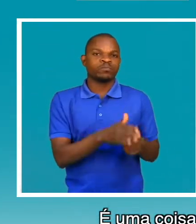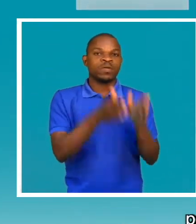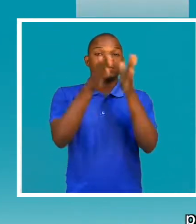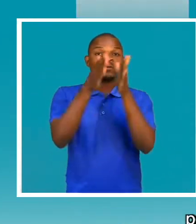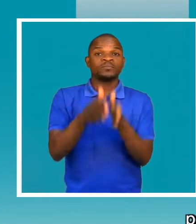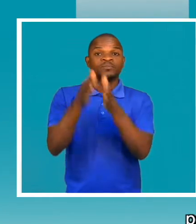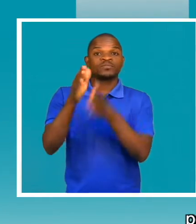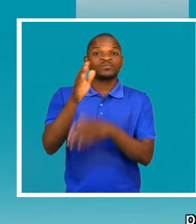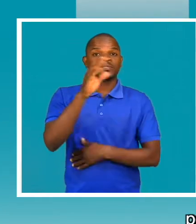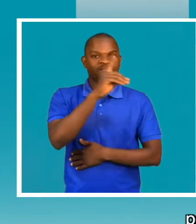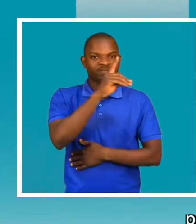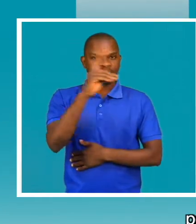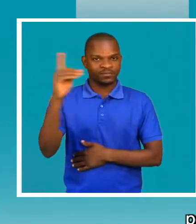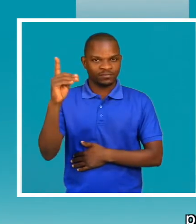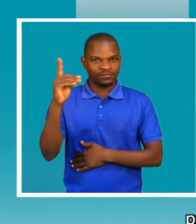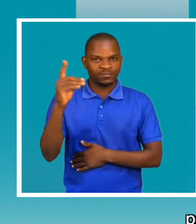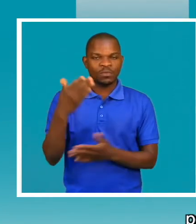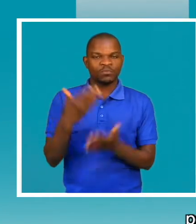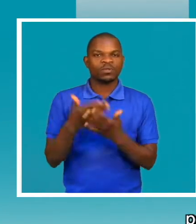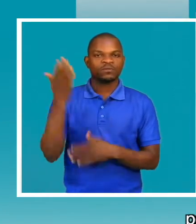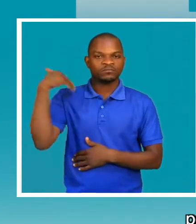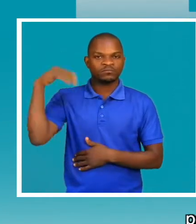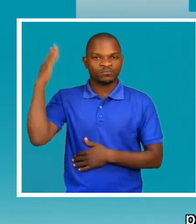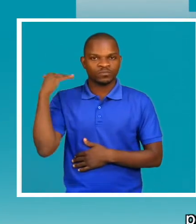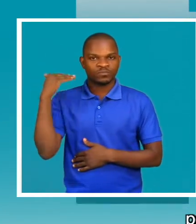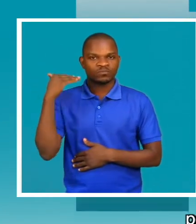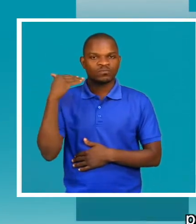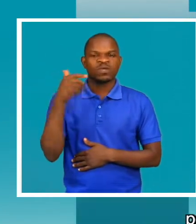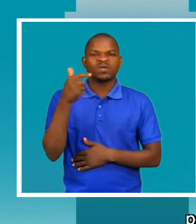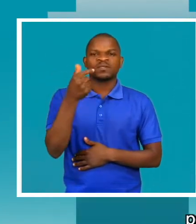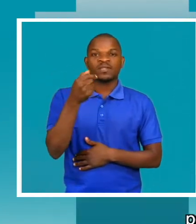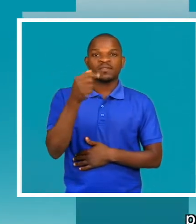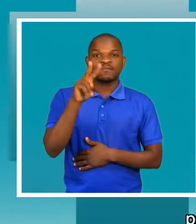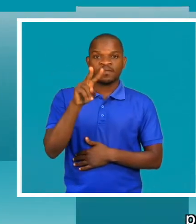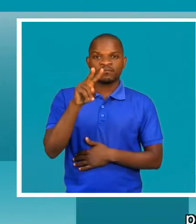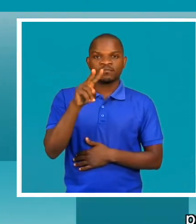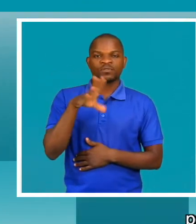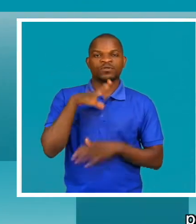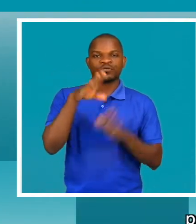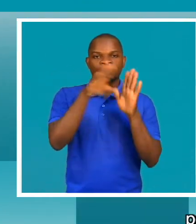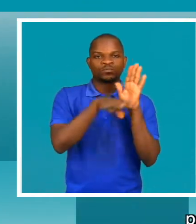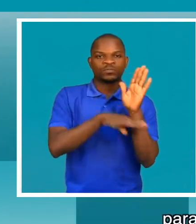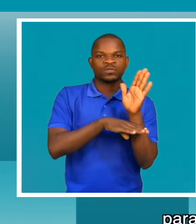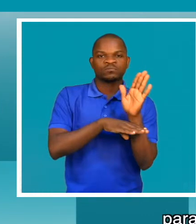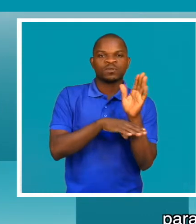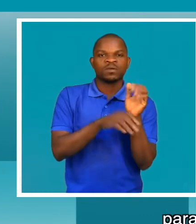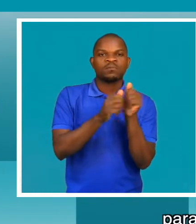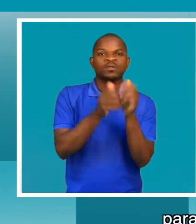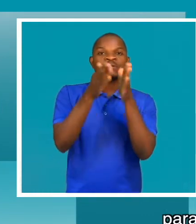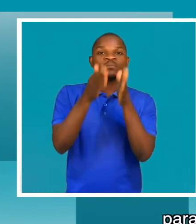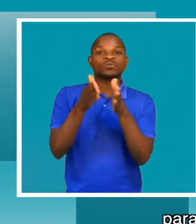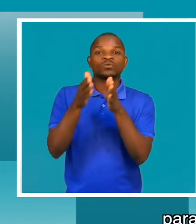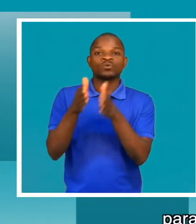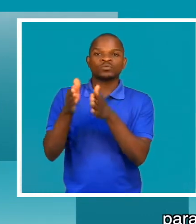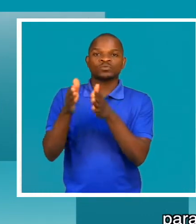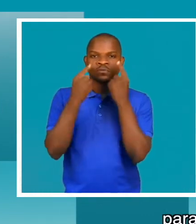deficientes, né? Posso assim explicar, porque antes o programa era só para os